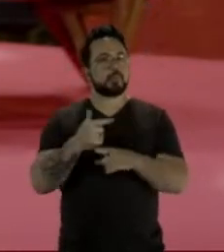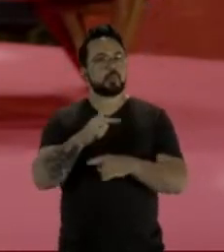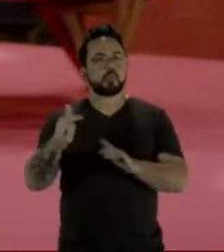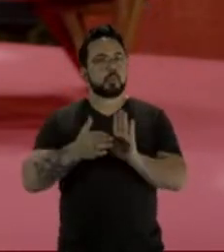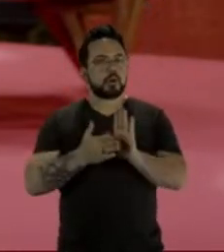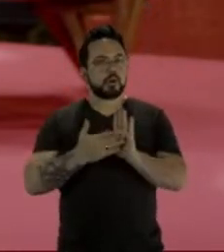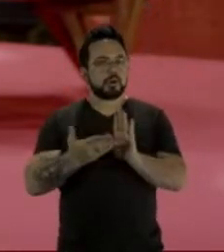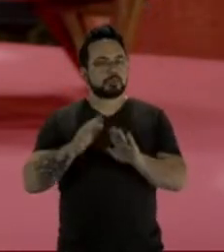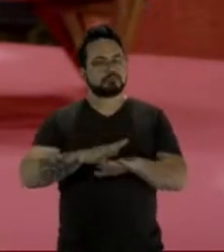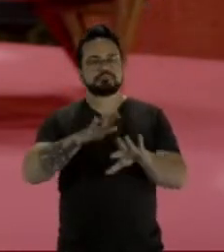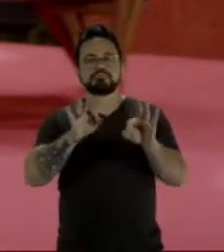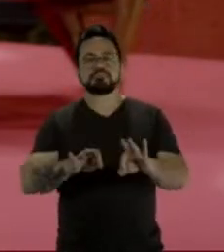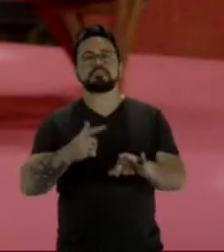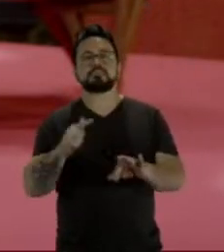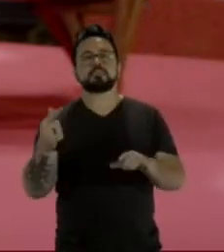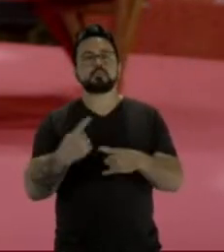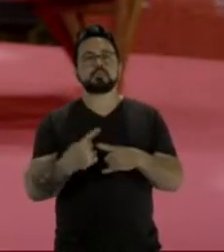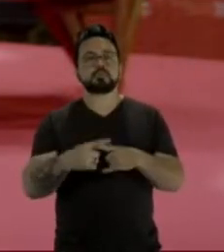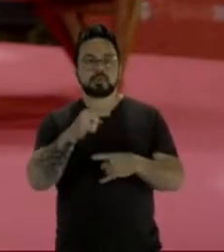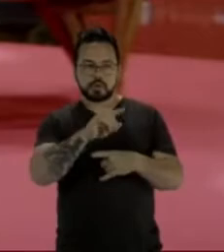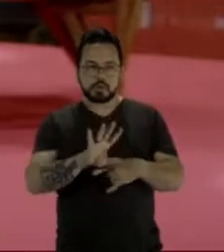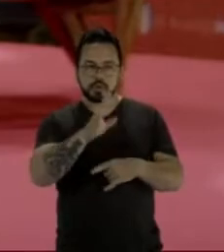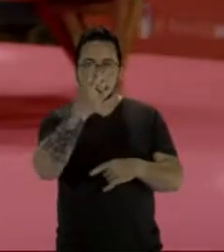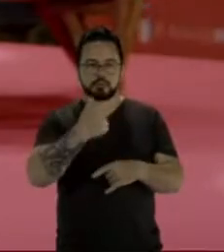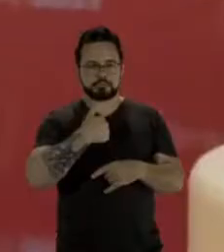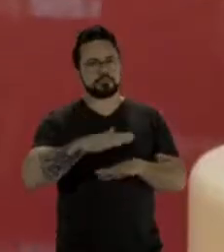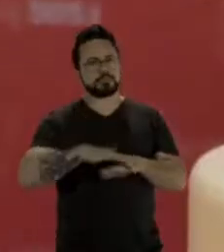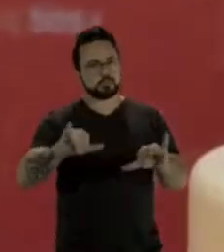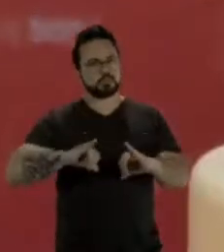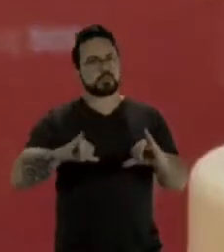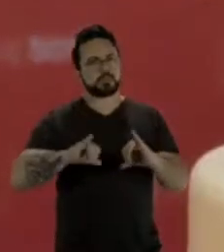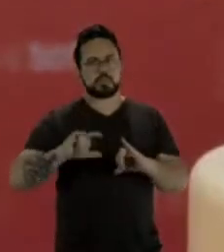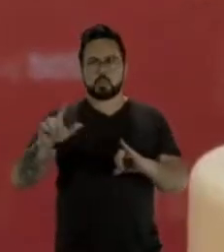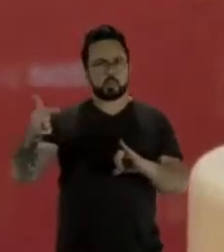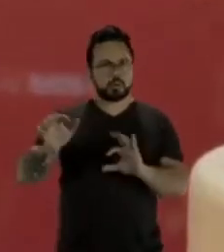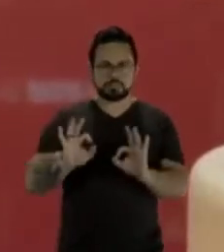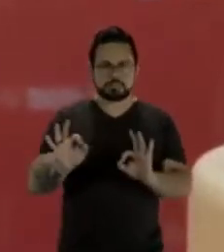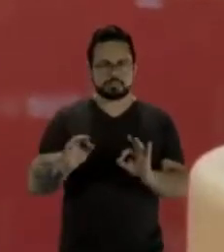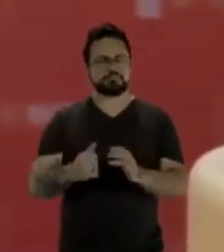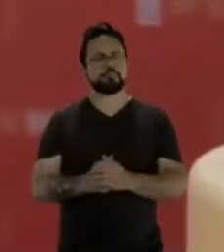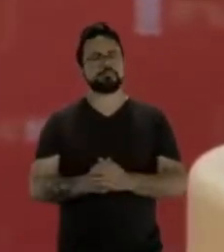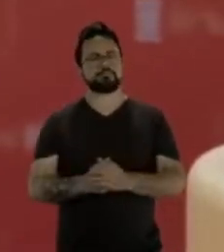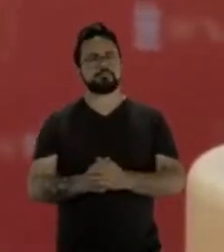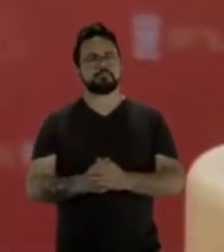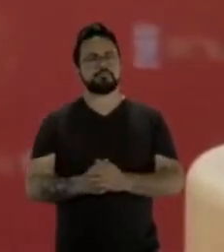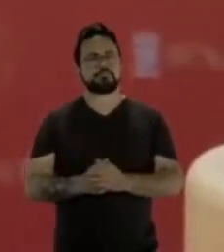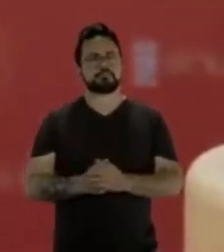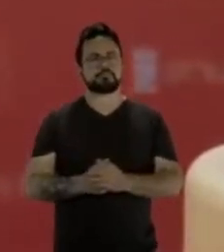Por que a gente não está fazendo o que é correto? Né? Porque isso tem grandes consequências para a gente, não é para qualquer outra pessoa. Hoje, é